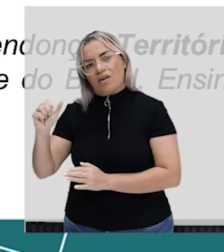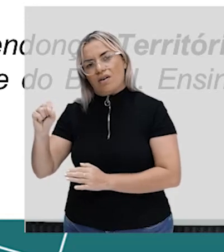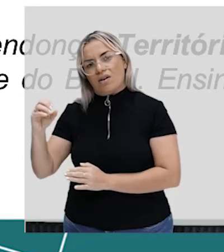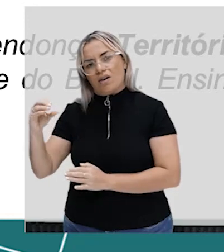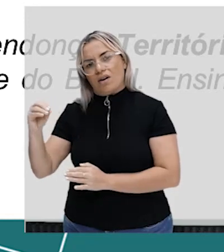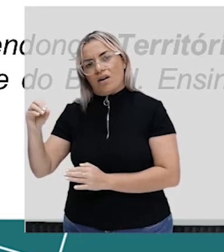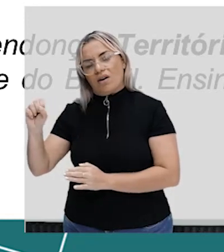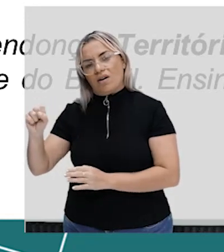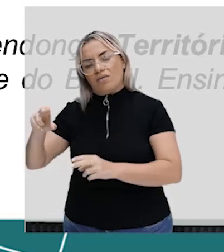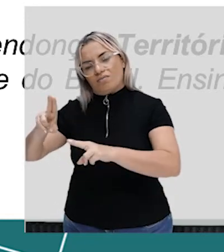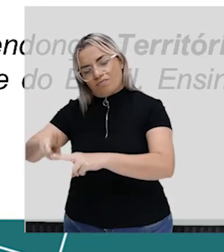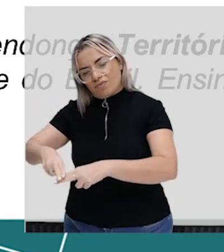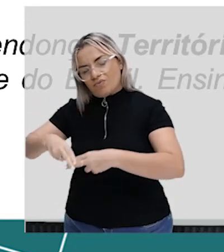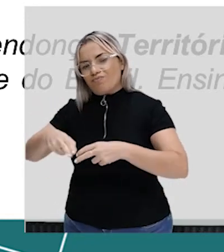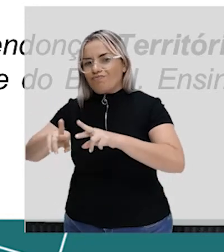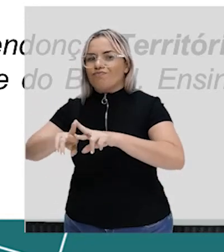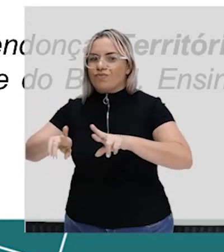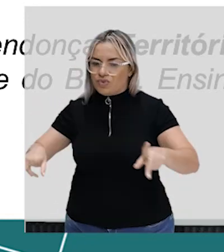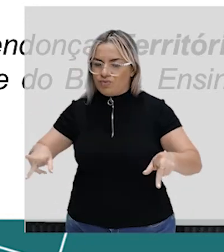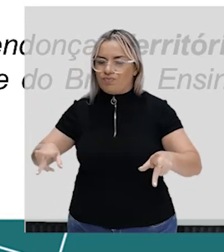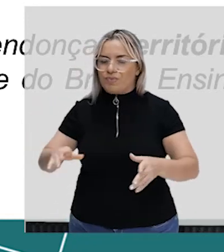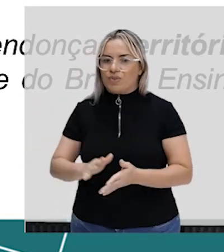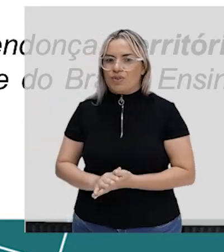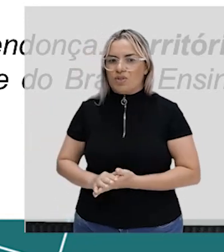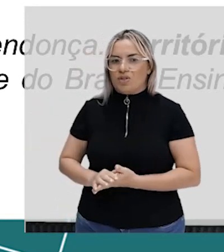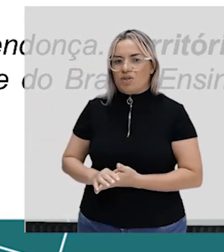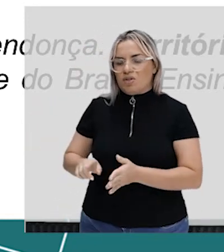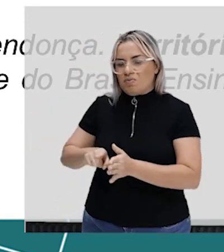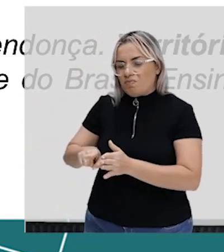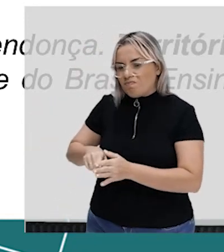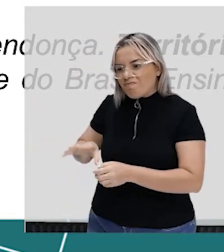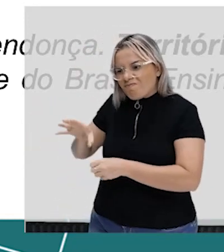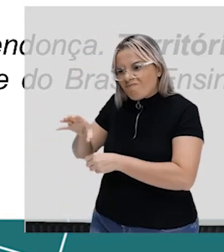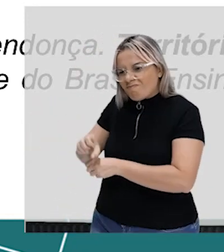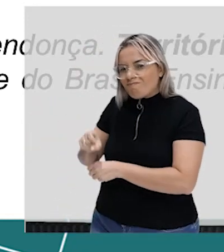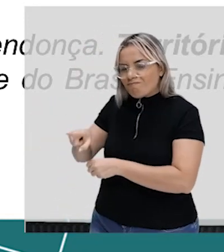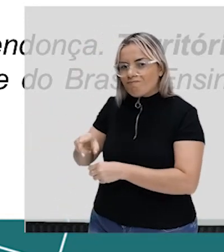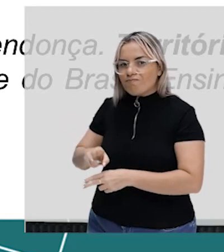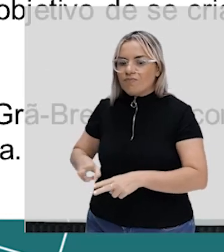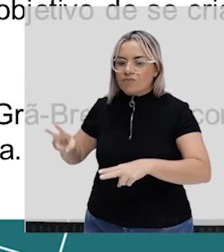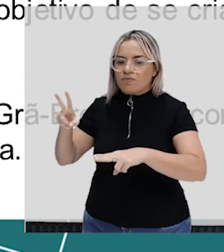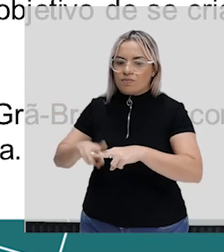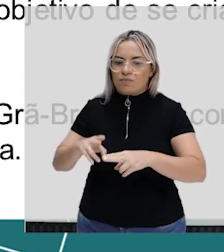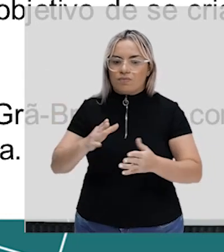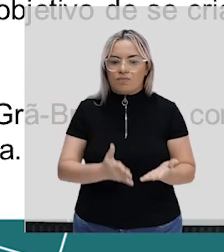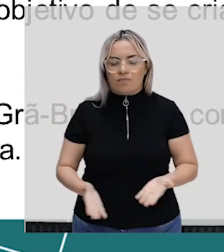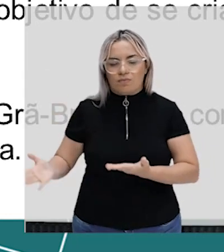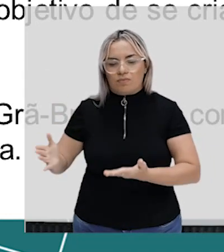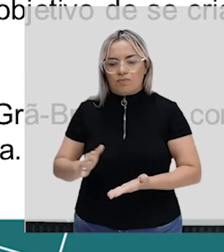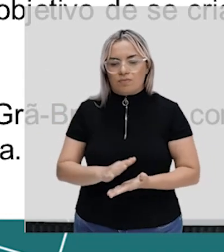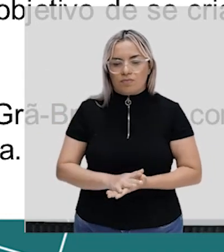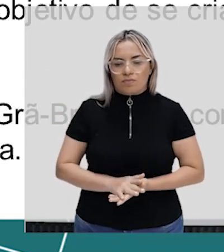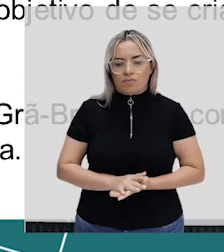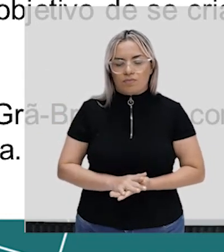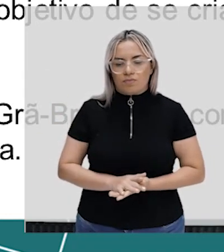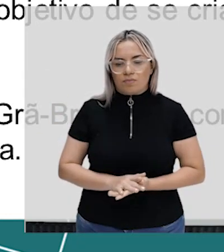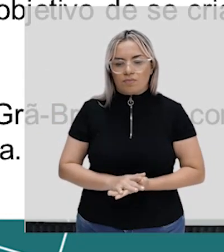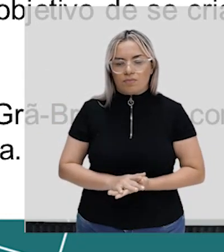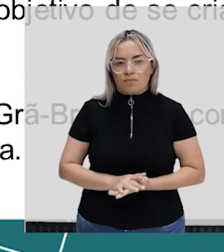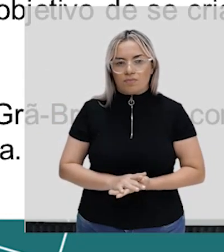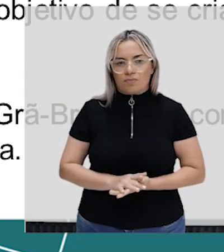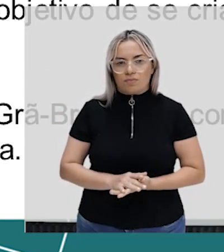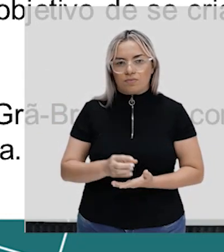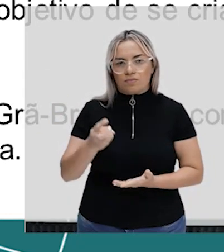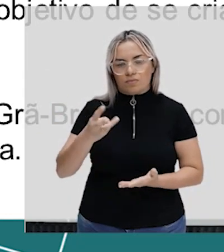ficando, né? Muitas vezes à margem, foram perseguidas, tá bom? E aí fecha aspas, né? E aí ele te pergunta sobre os temas, sobre